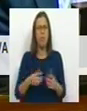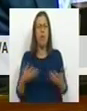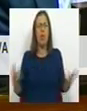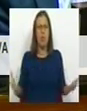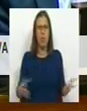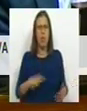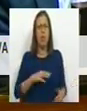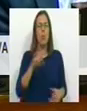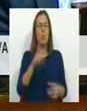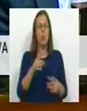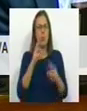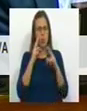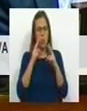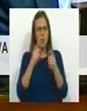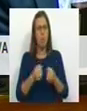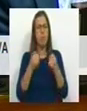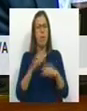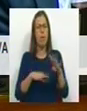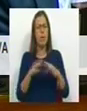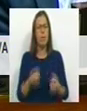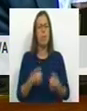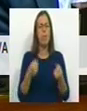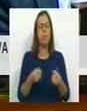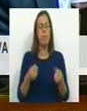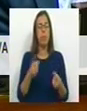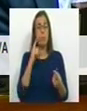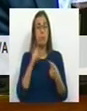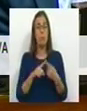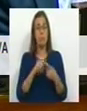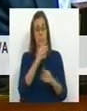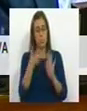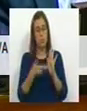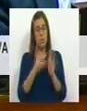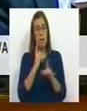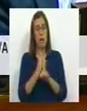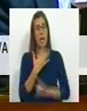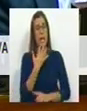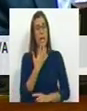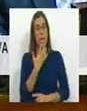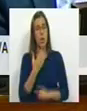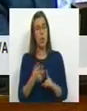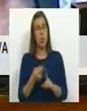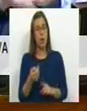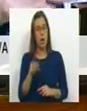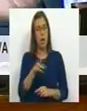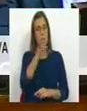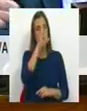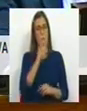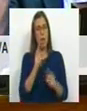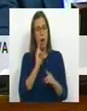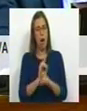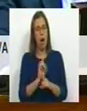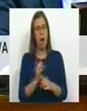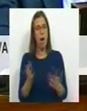O que é que o senhor não conseguiu fazer no sentido de introduzir o tal rigor que o anterior governo